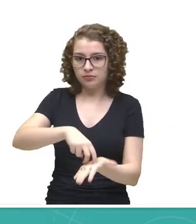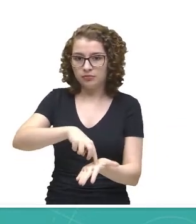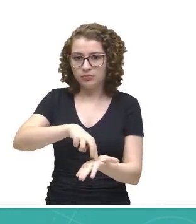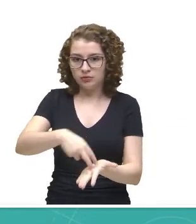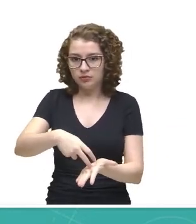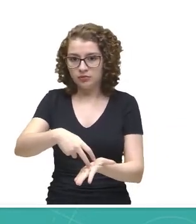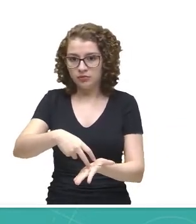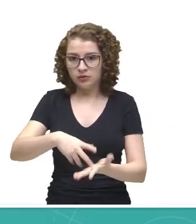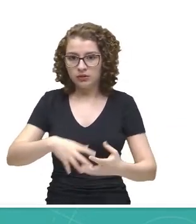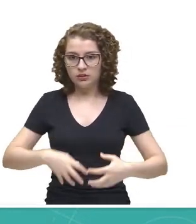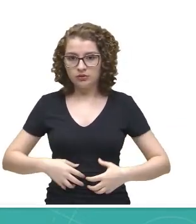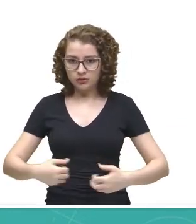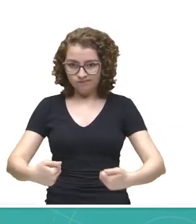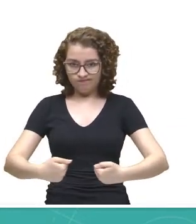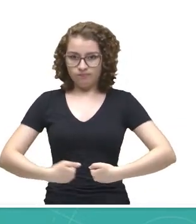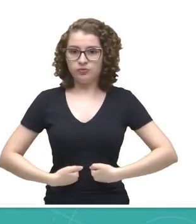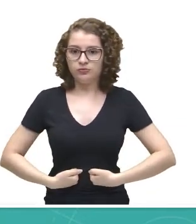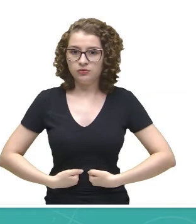mais internos.